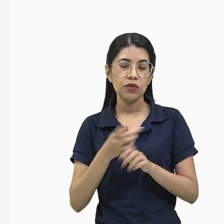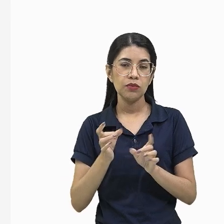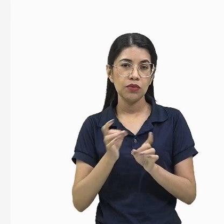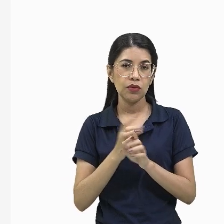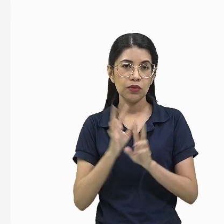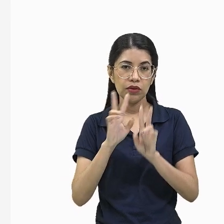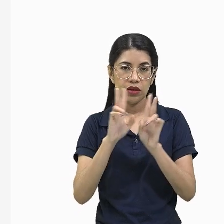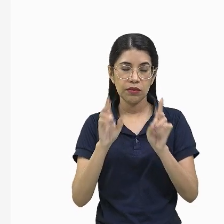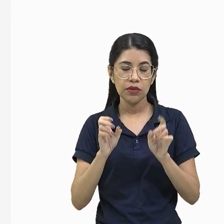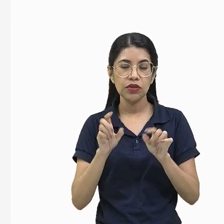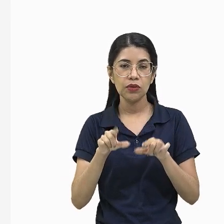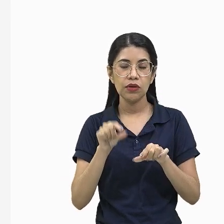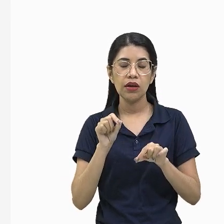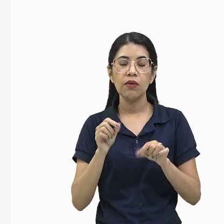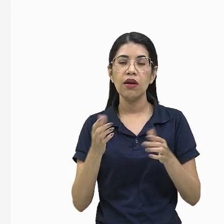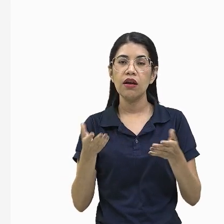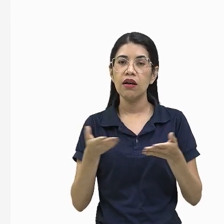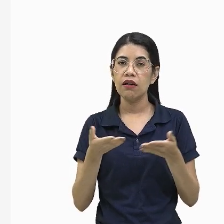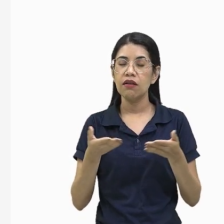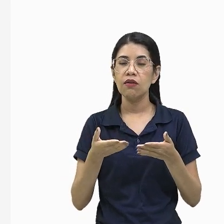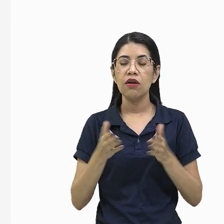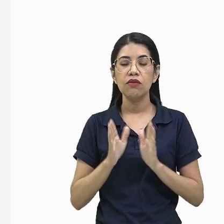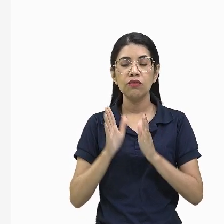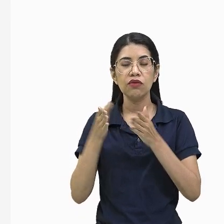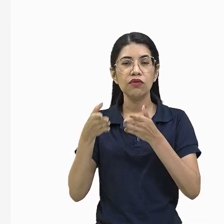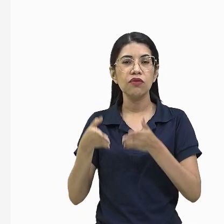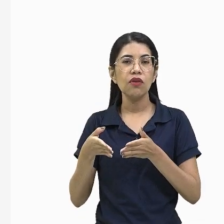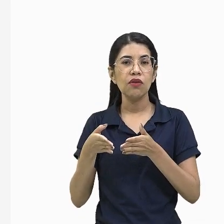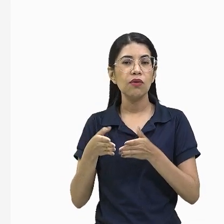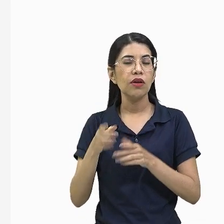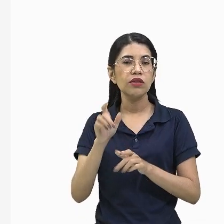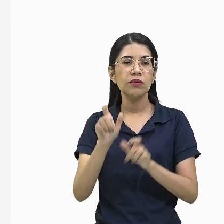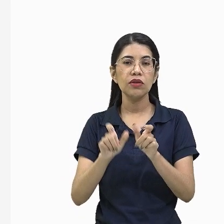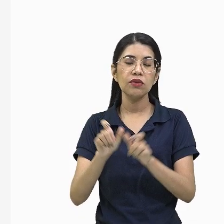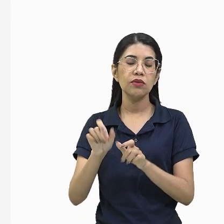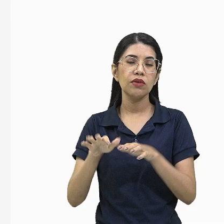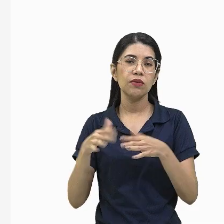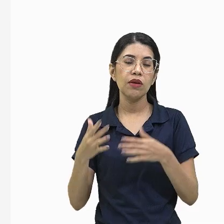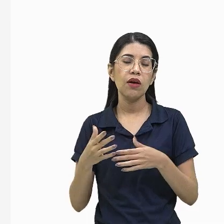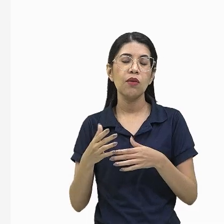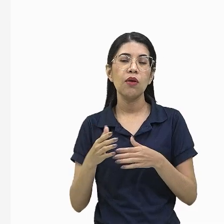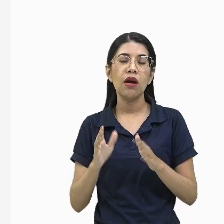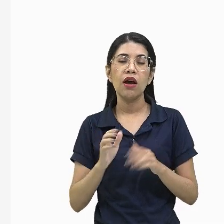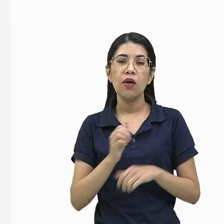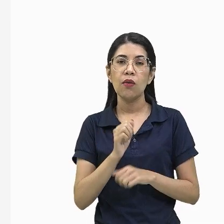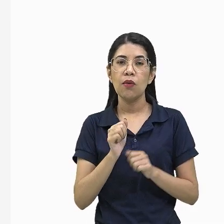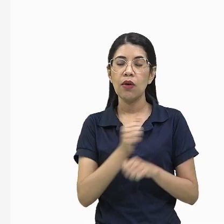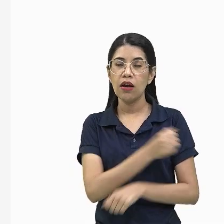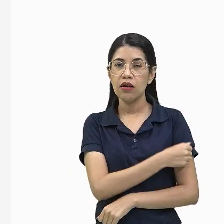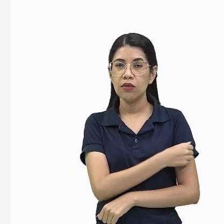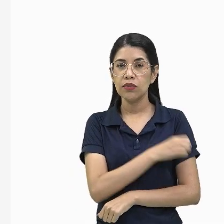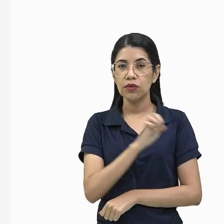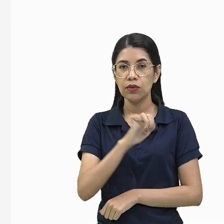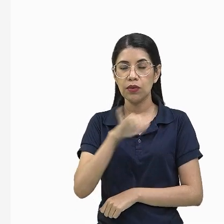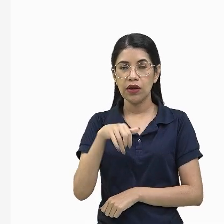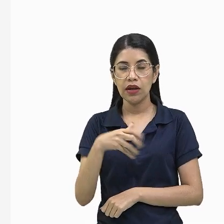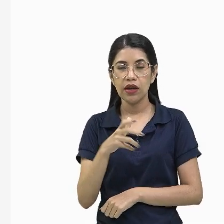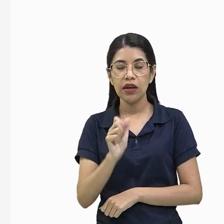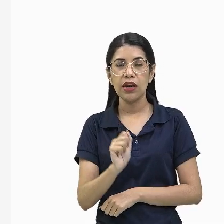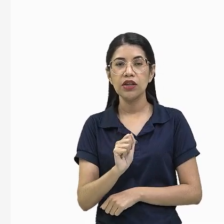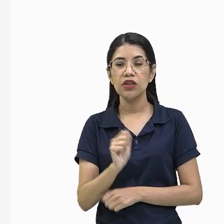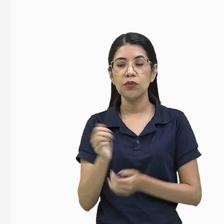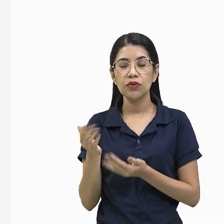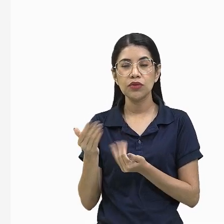no público-alvo, ou seja, para quem é a nossa mensagem? E aí, para os alunos da EJA, para os mais jovens, para